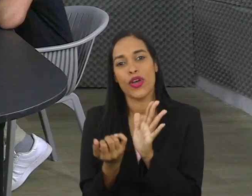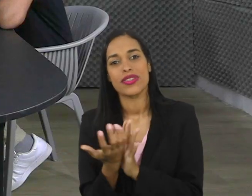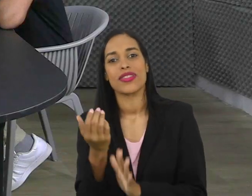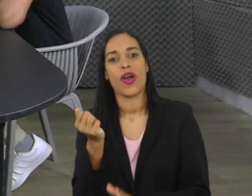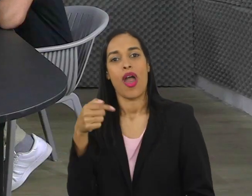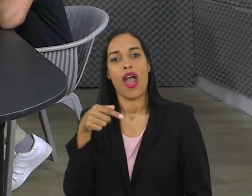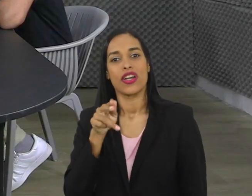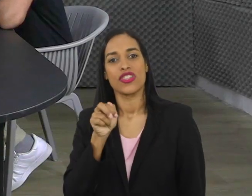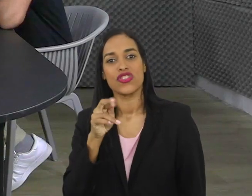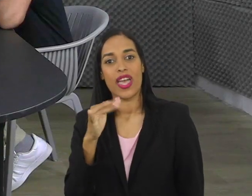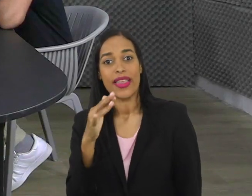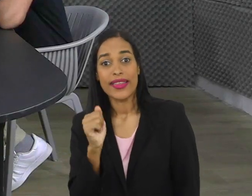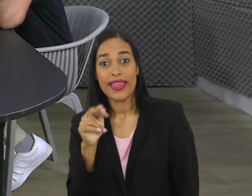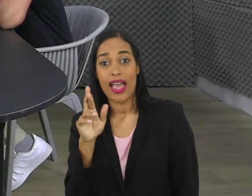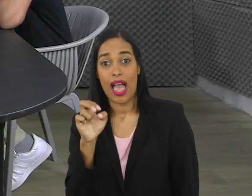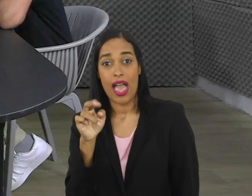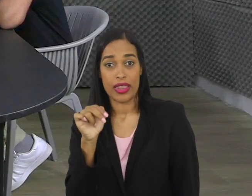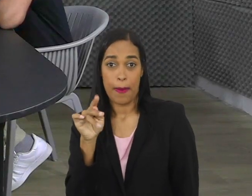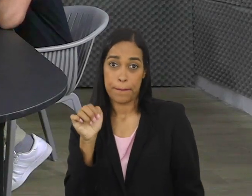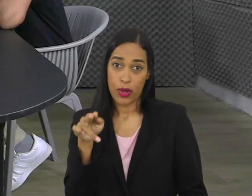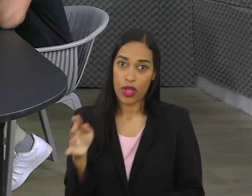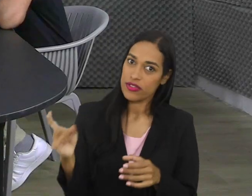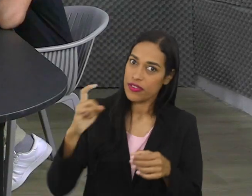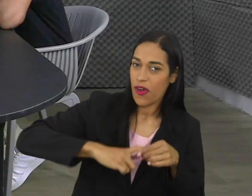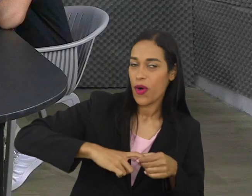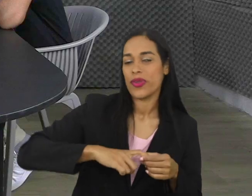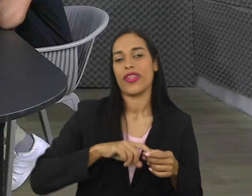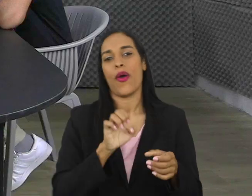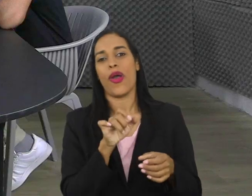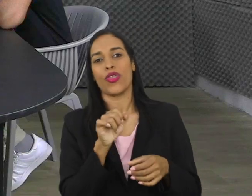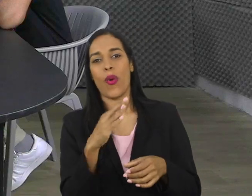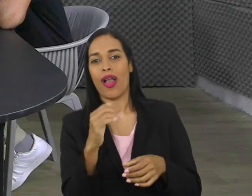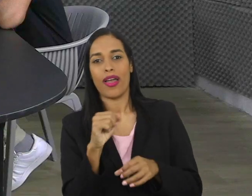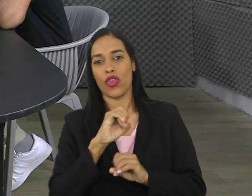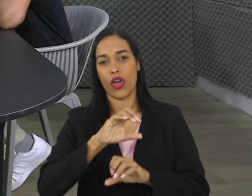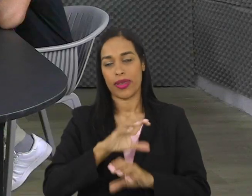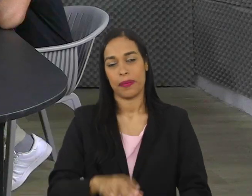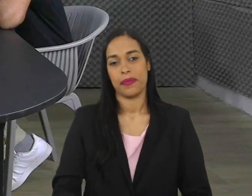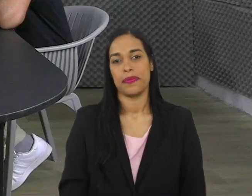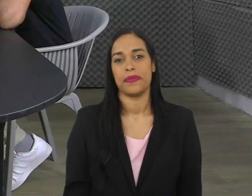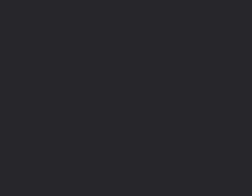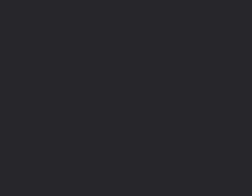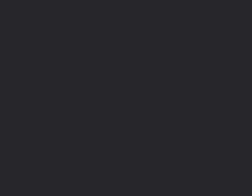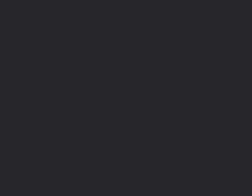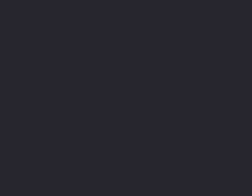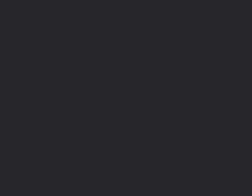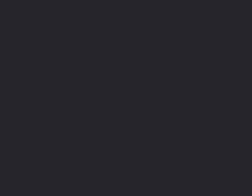e produção da nossa queridíssima Angélica Renepon. Daqui a pouco a gente volta com Educadoc.